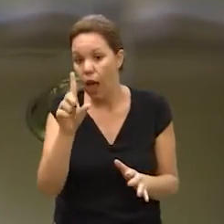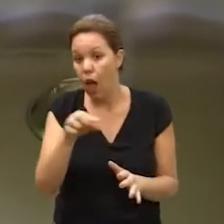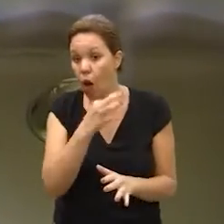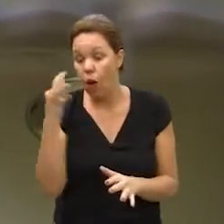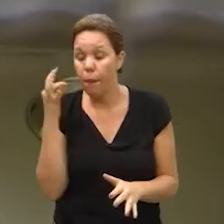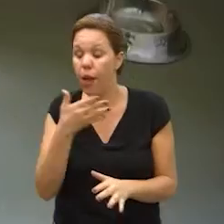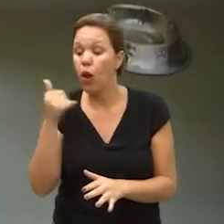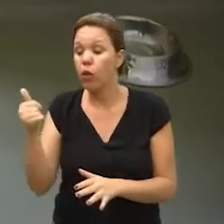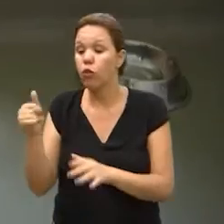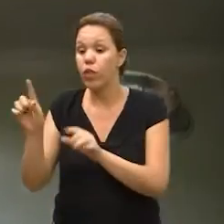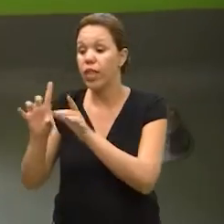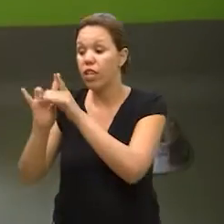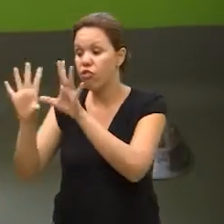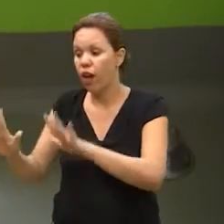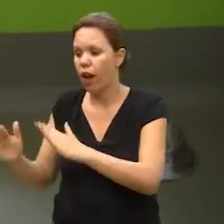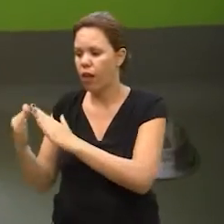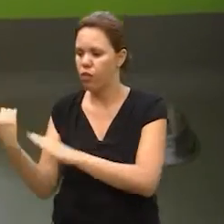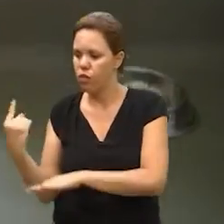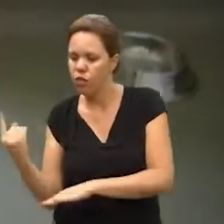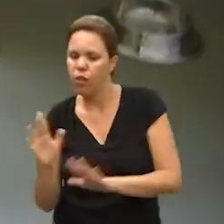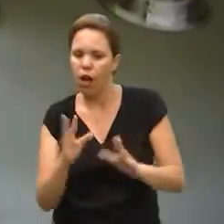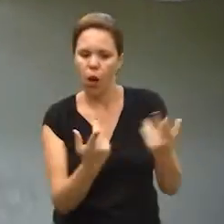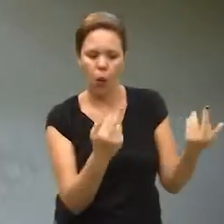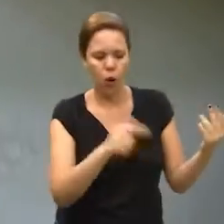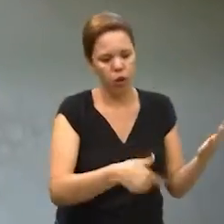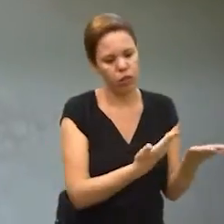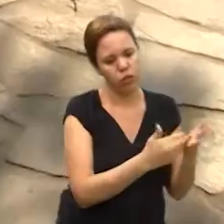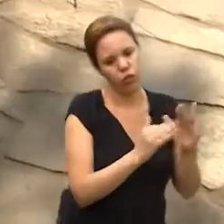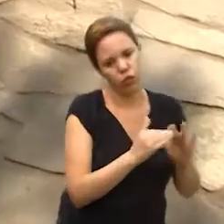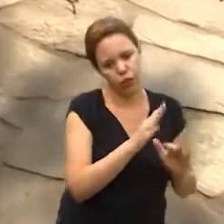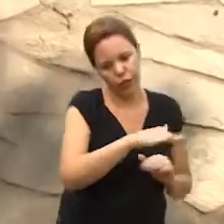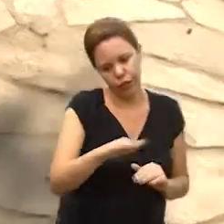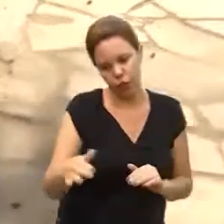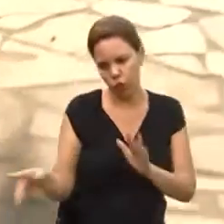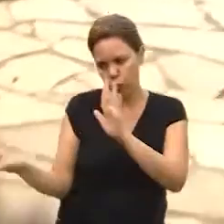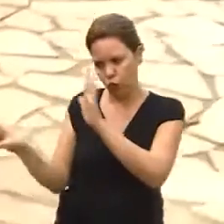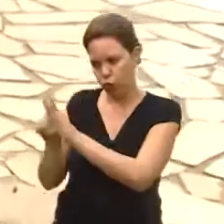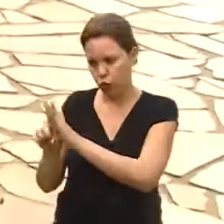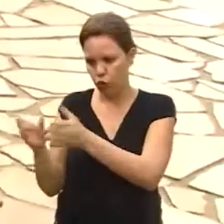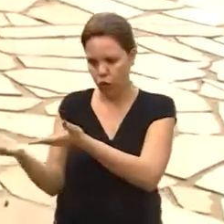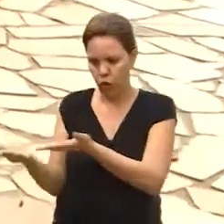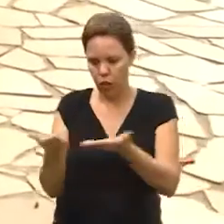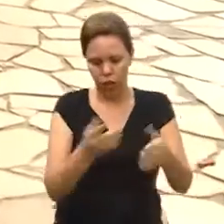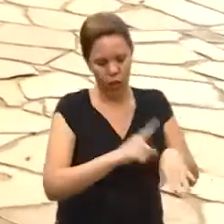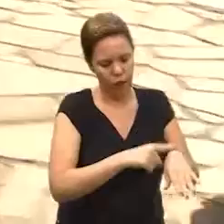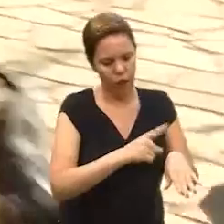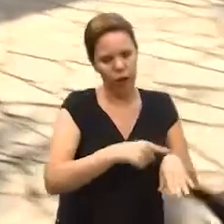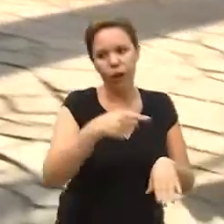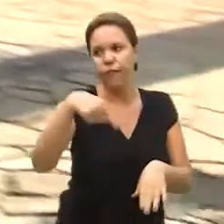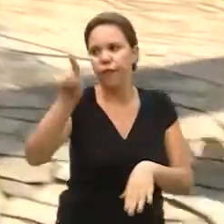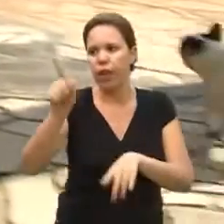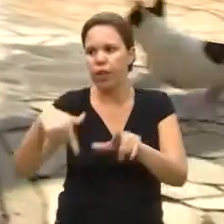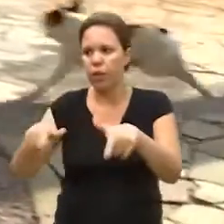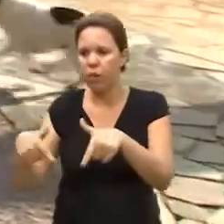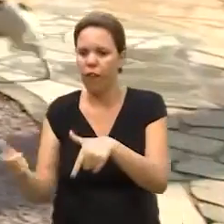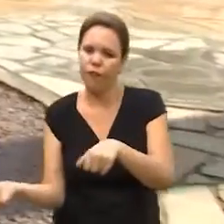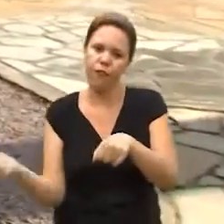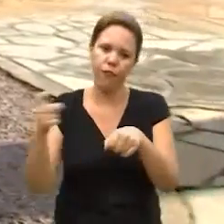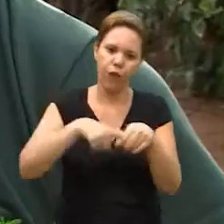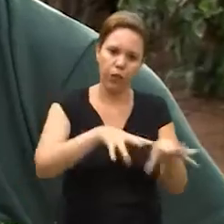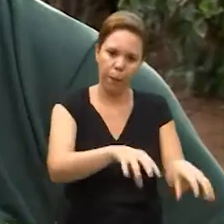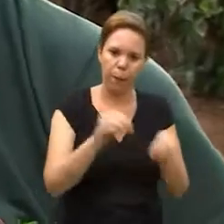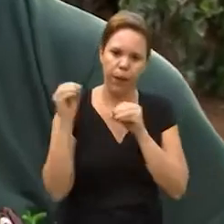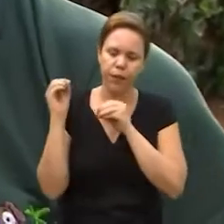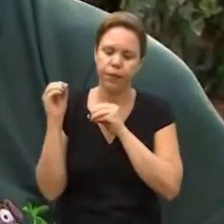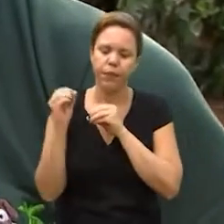casa. Funciona como uma escolinha infantil, onde o dono deixa o pet no horário que vai trabalhar e busca na